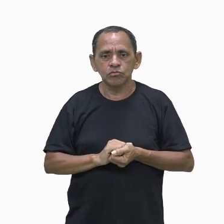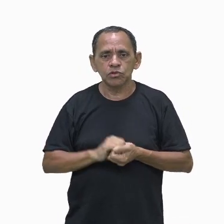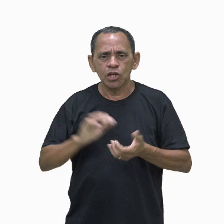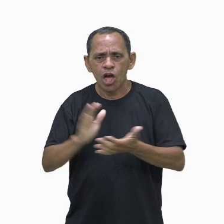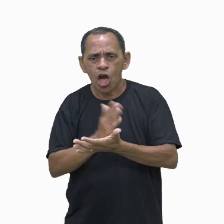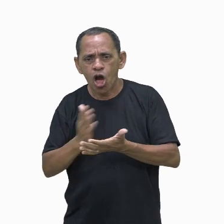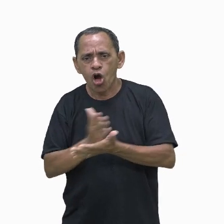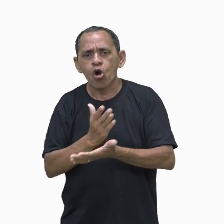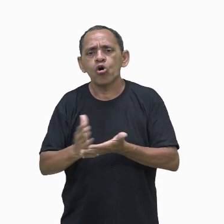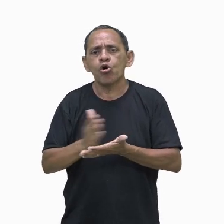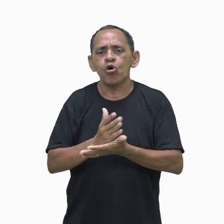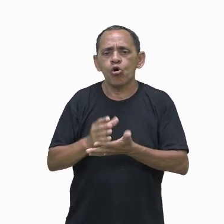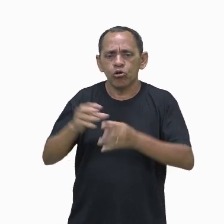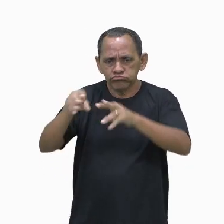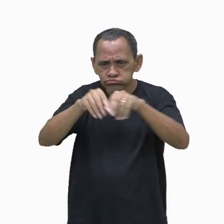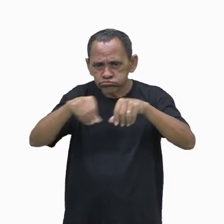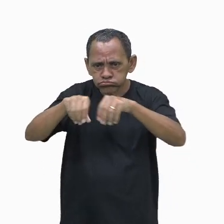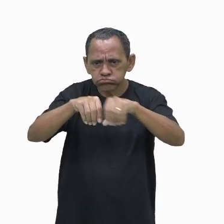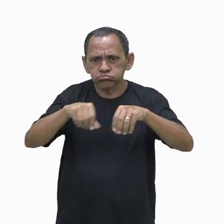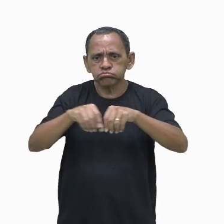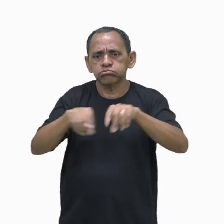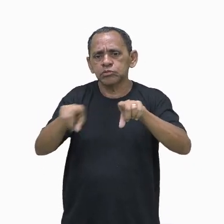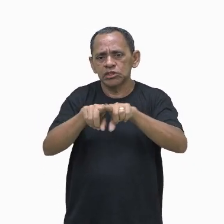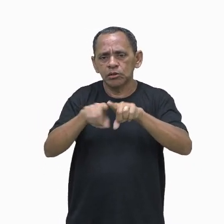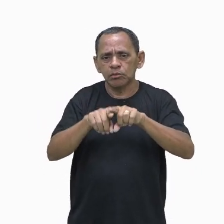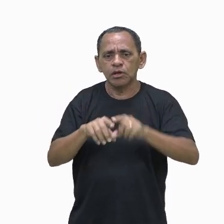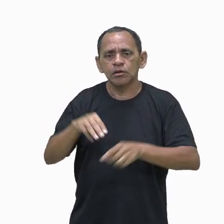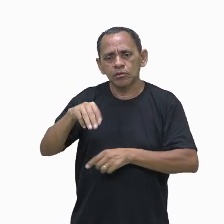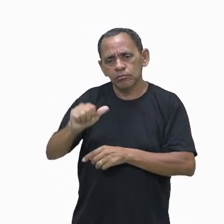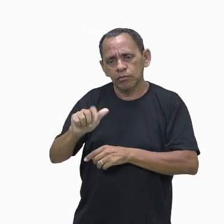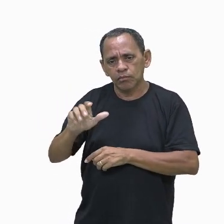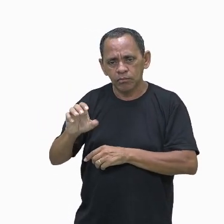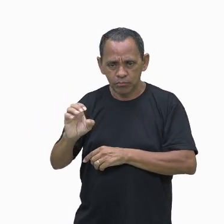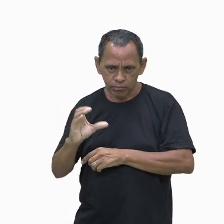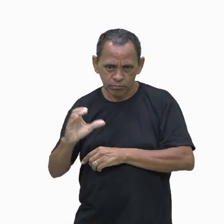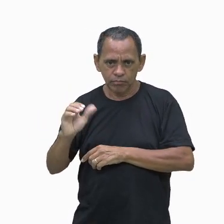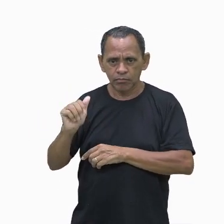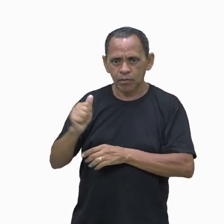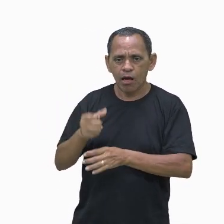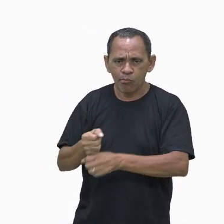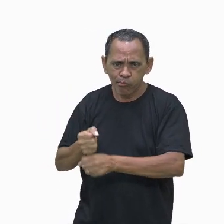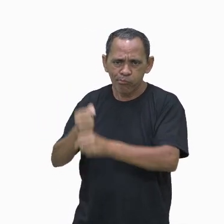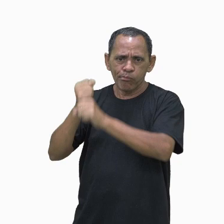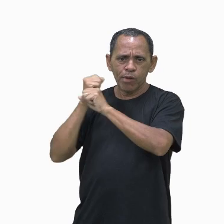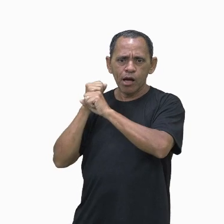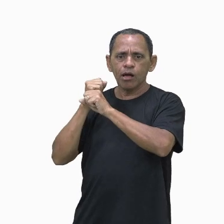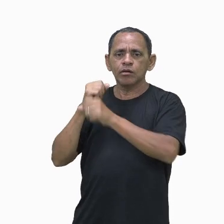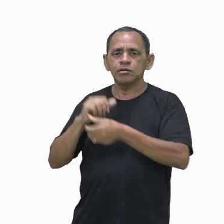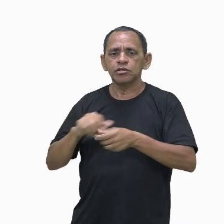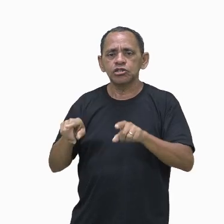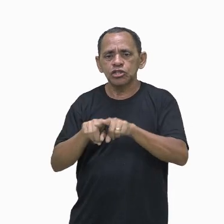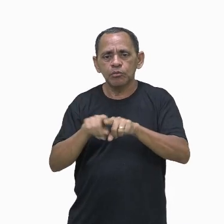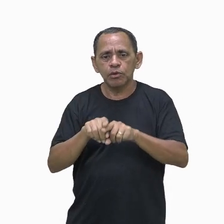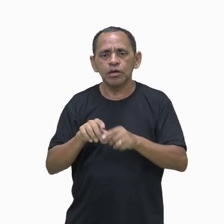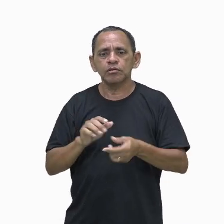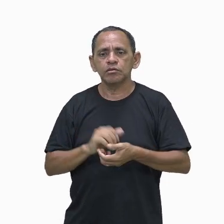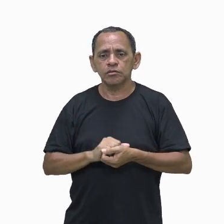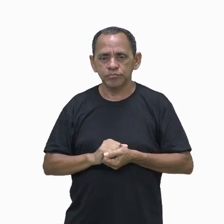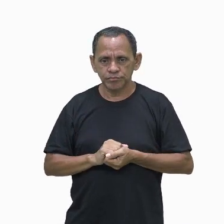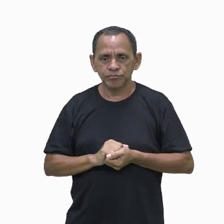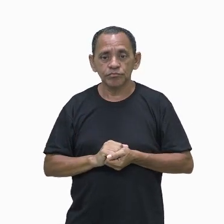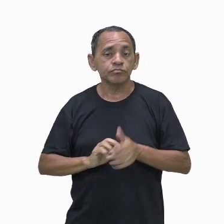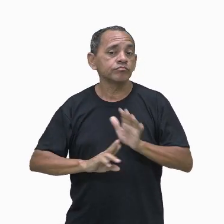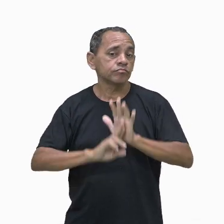como a farinha, né, a macaxeira e mandioca, né, é a representação da macaxeira ou